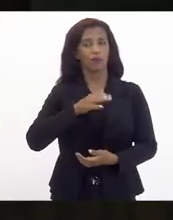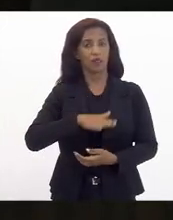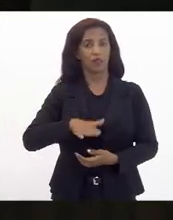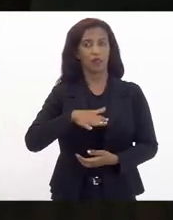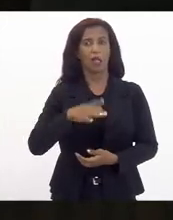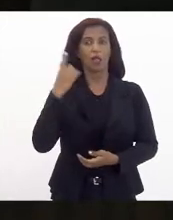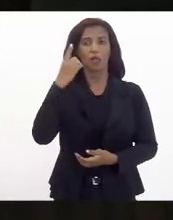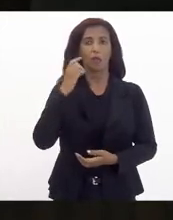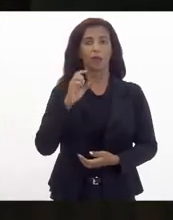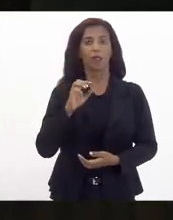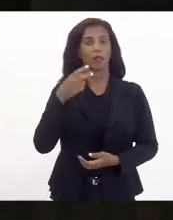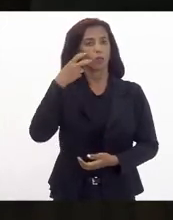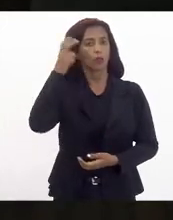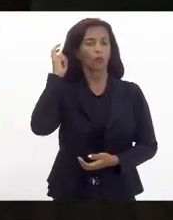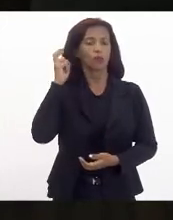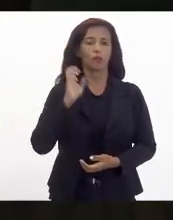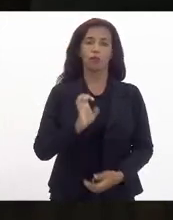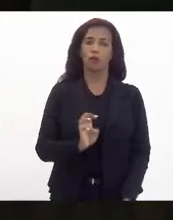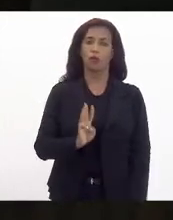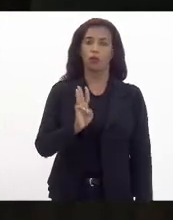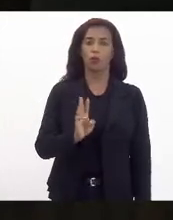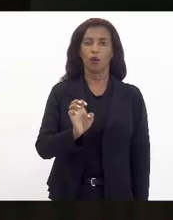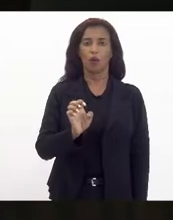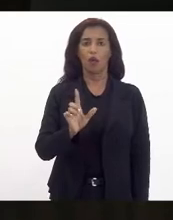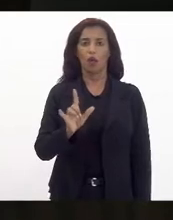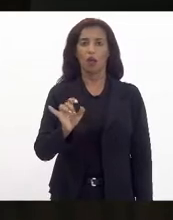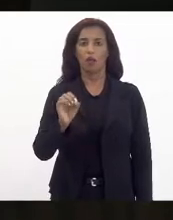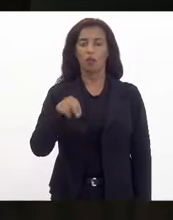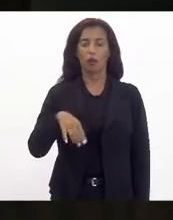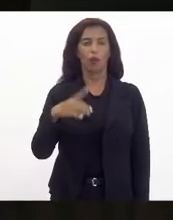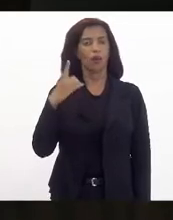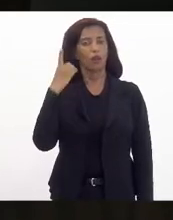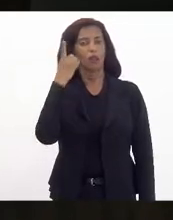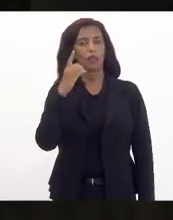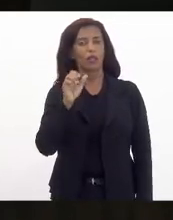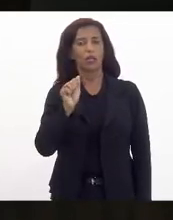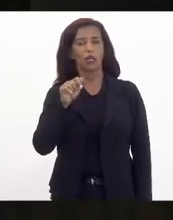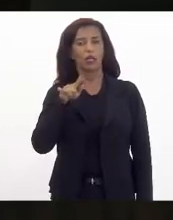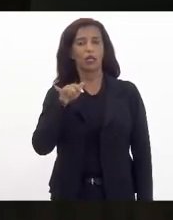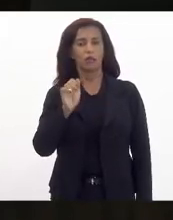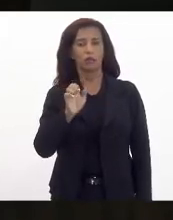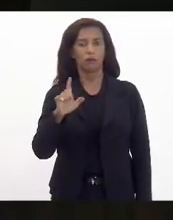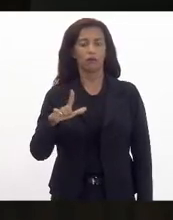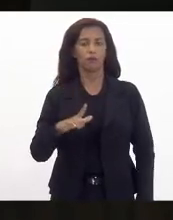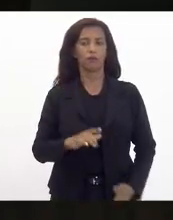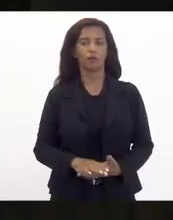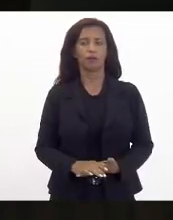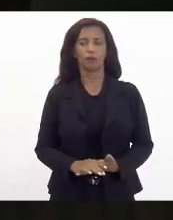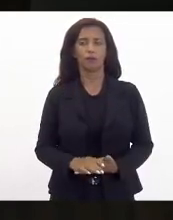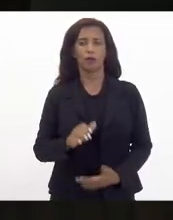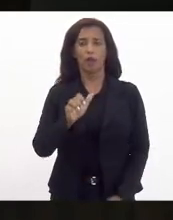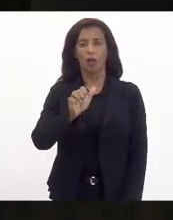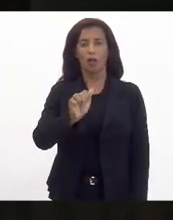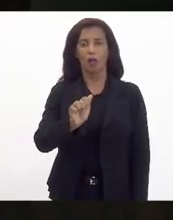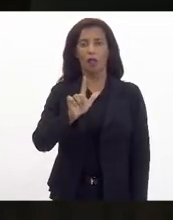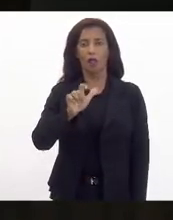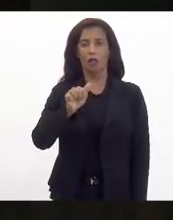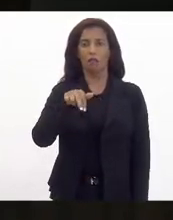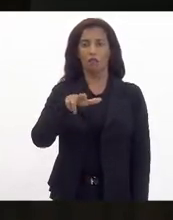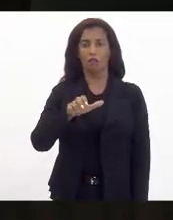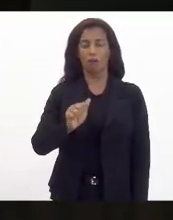deputado Wellington José o deputado Daniel luberon o deputado Alana